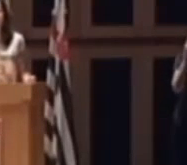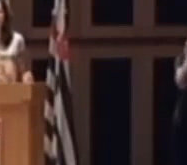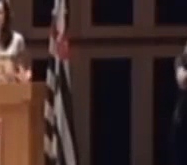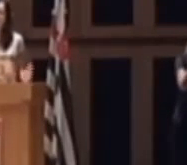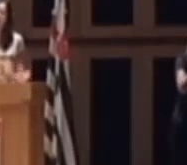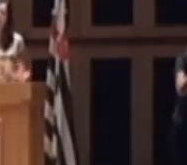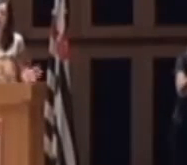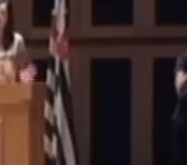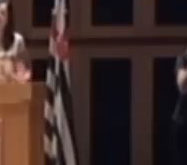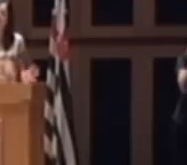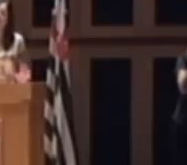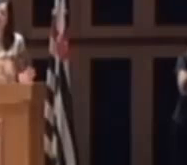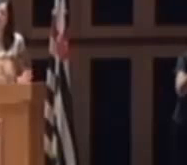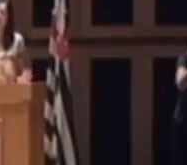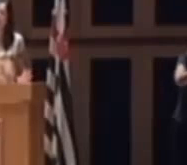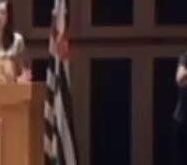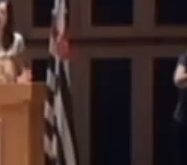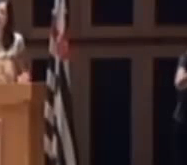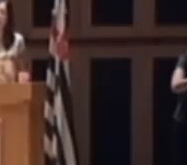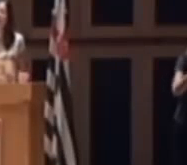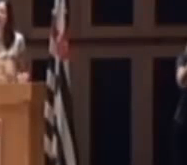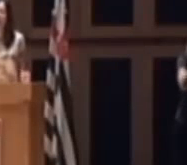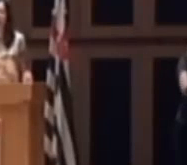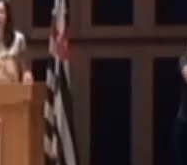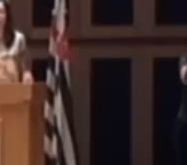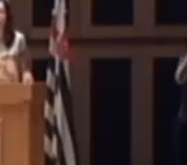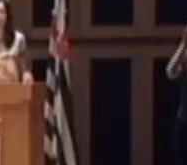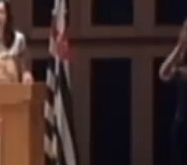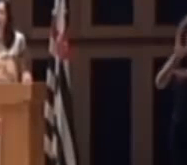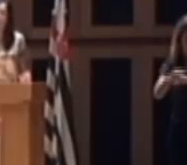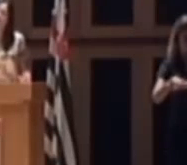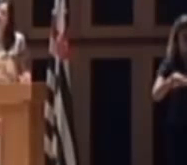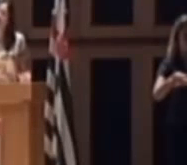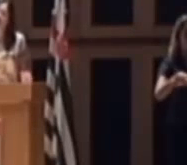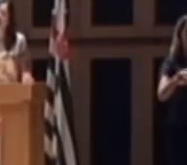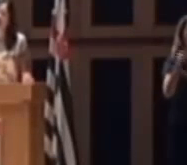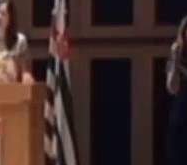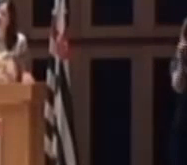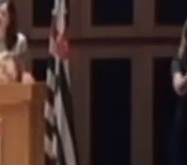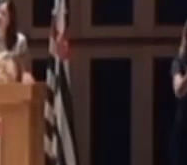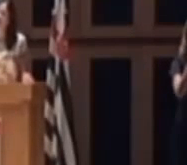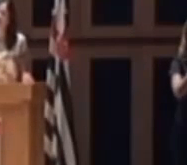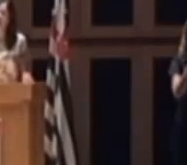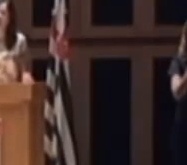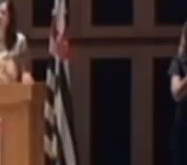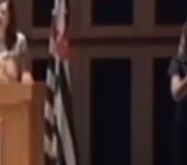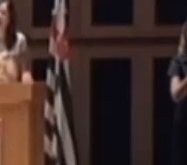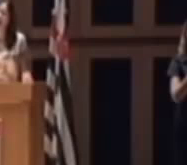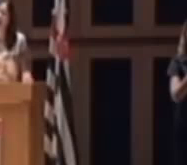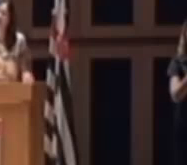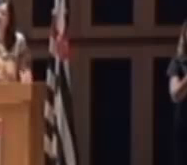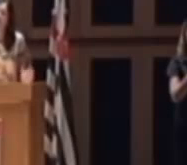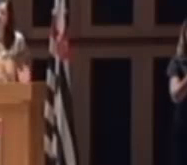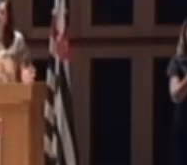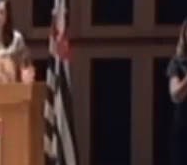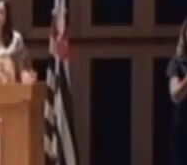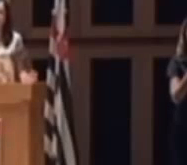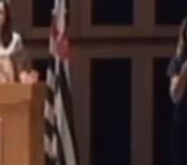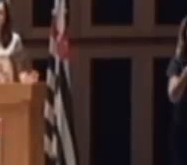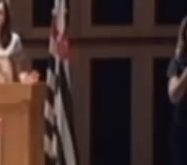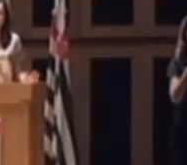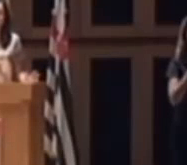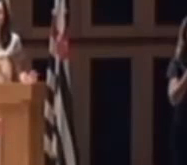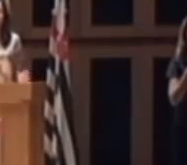intervalo, tanto da manhã quanto da tarde. É um questionário qualitativo que levanta algumas